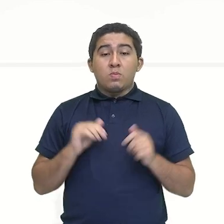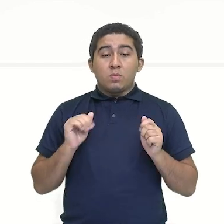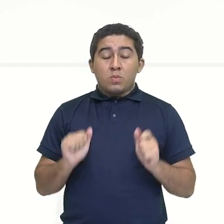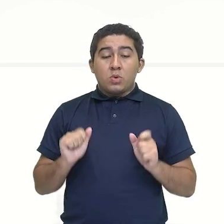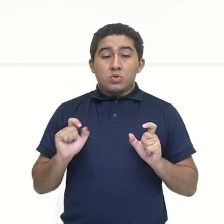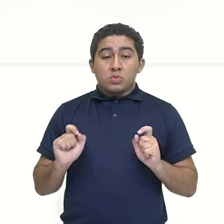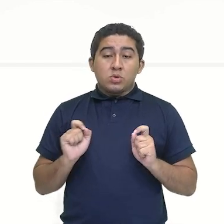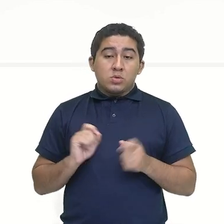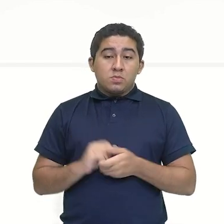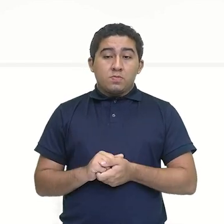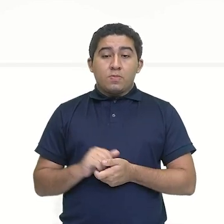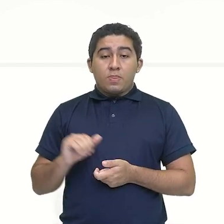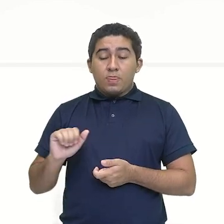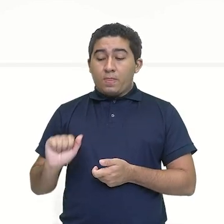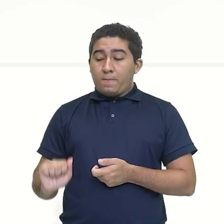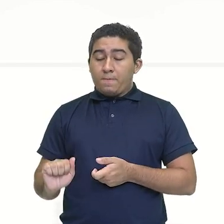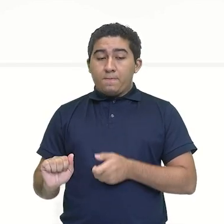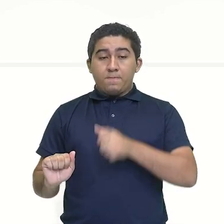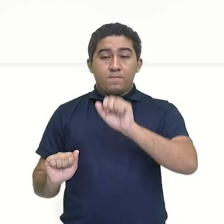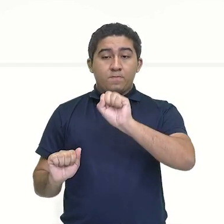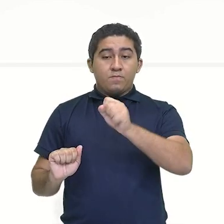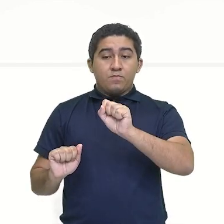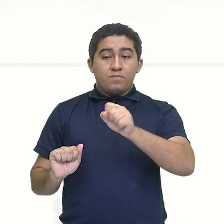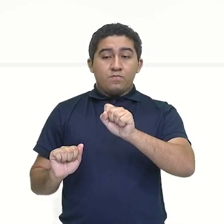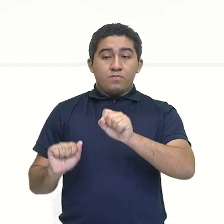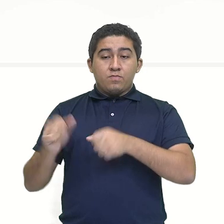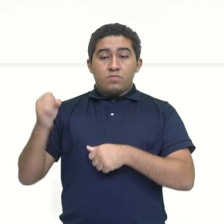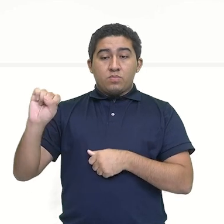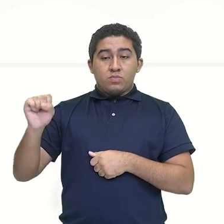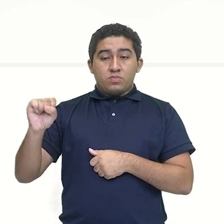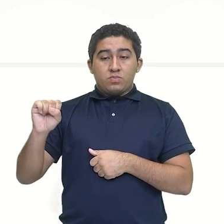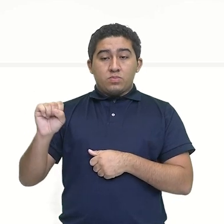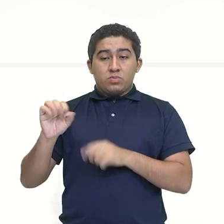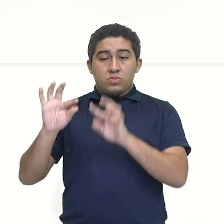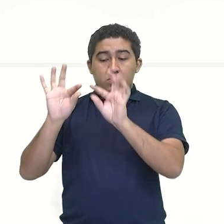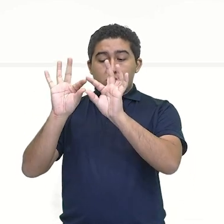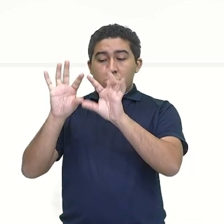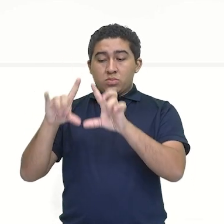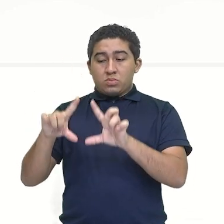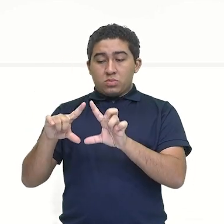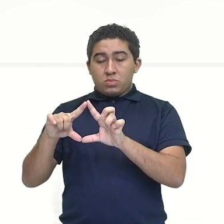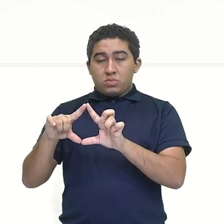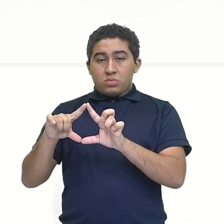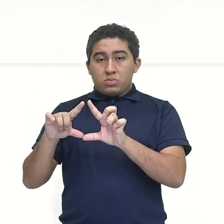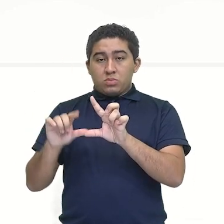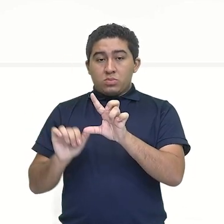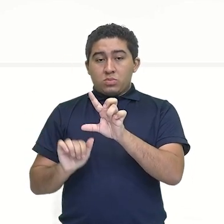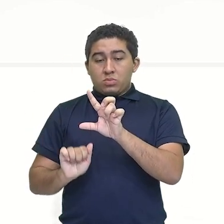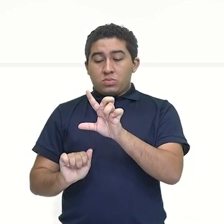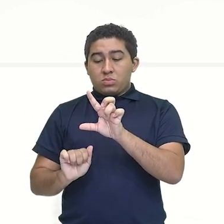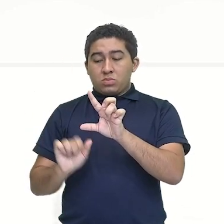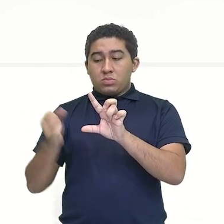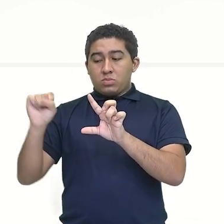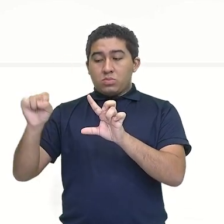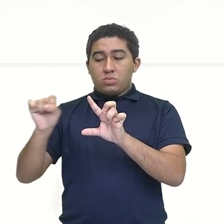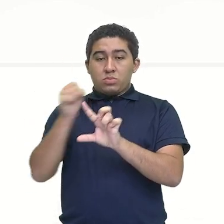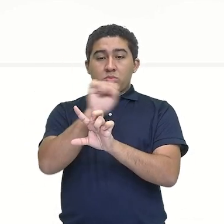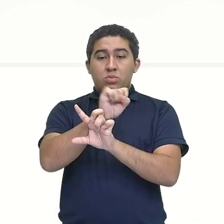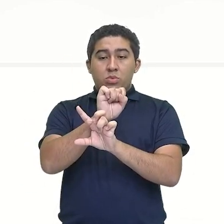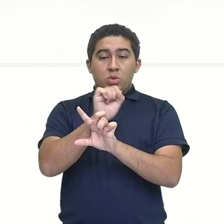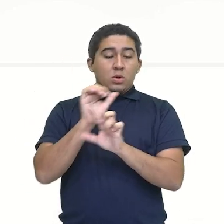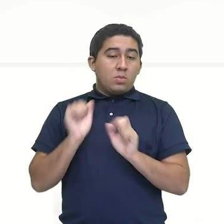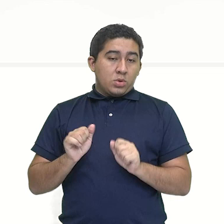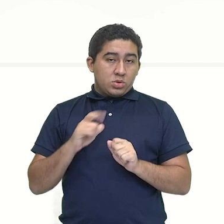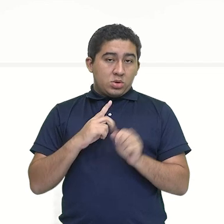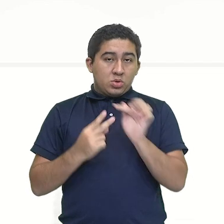possibilidade de ter esses dois lados que são iguais medindo 8, tá bom? Então nós podemos ter dois tipos de resposta para